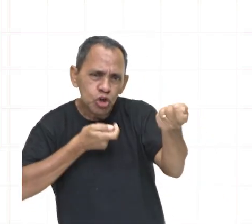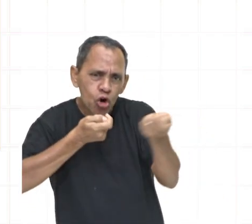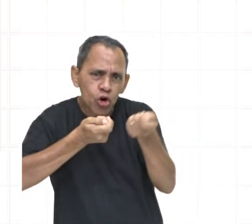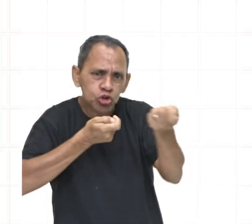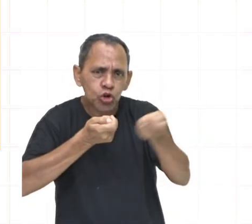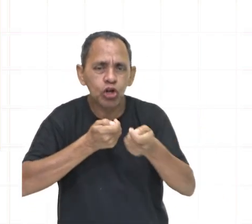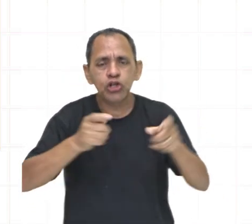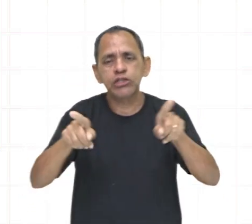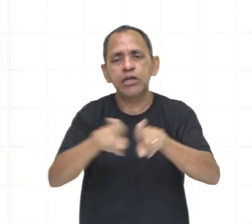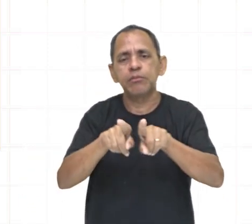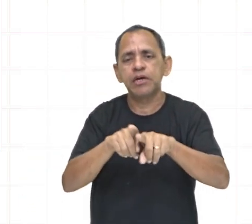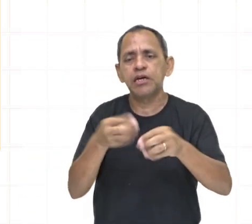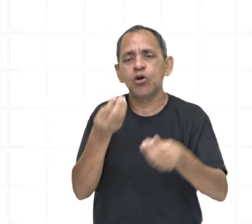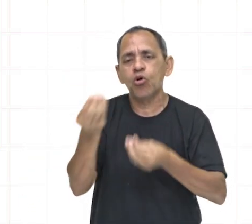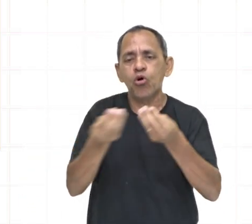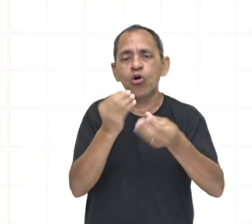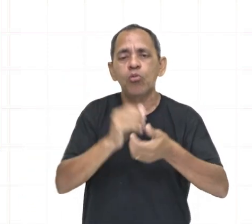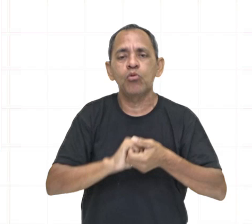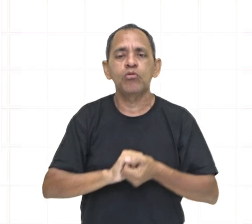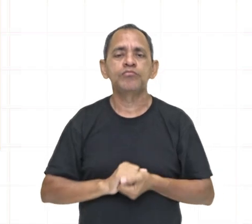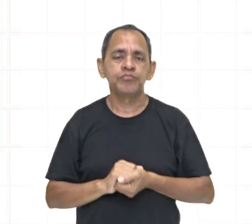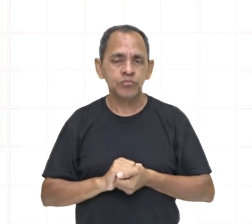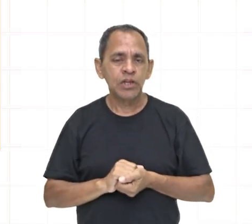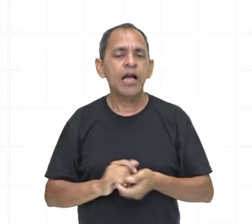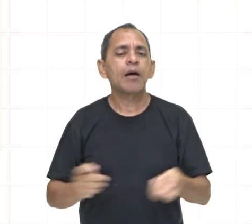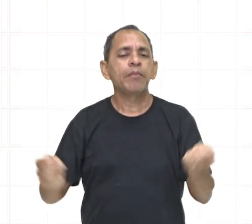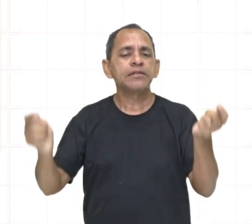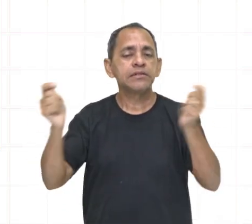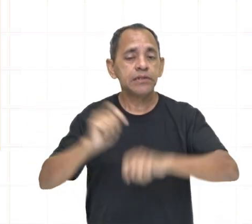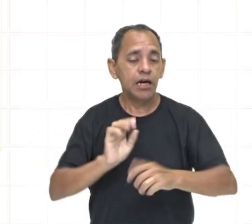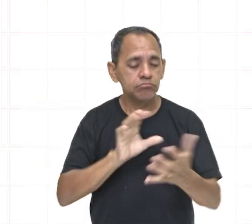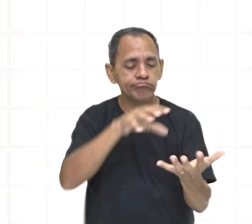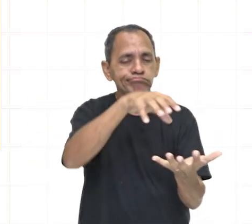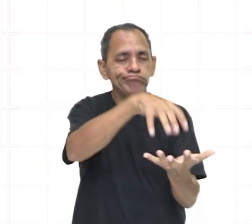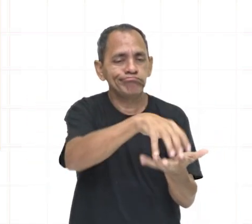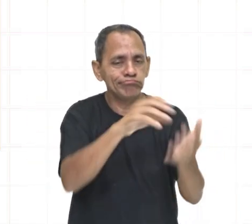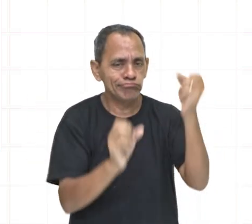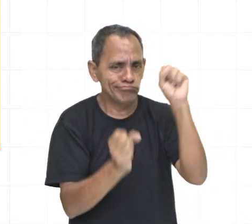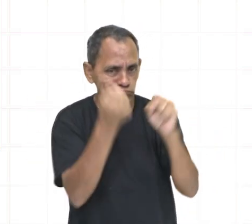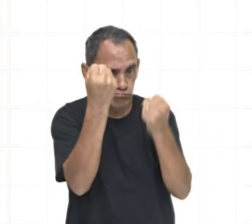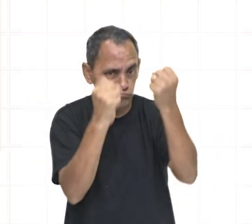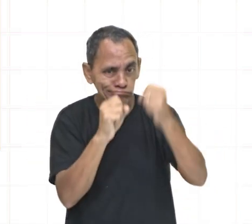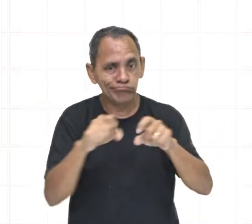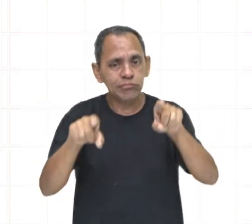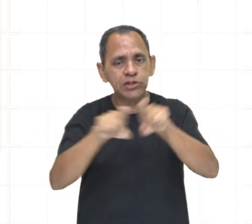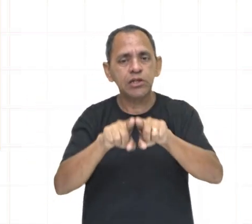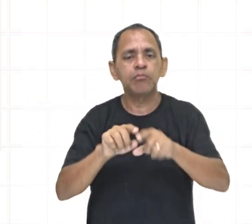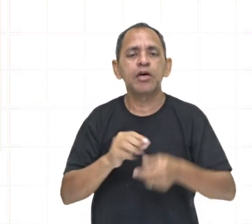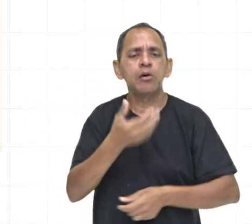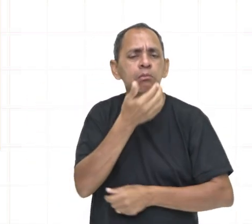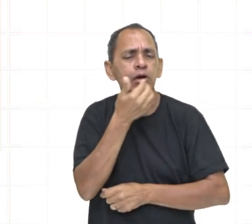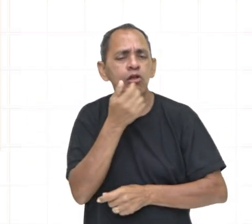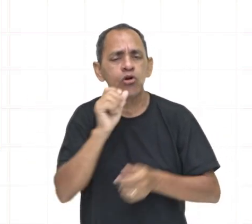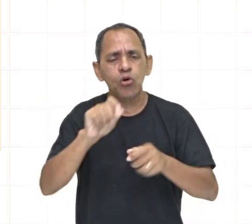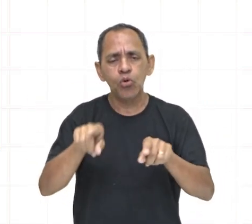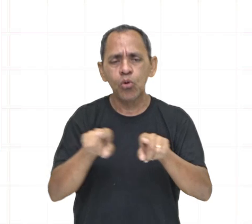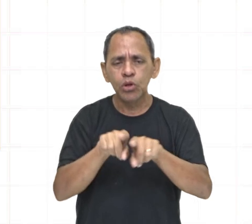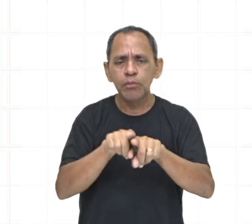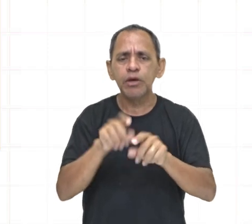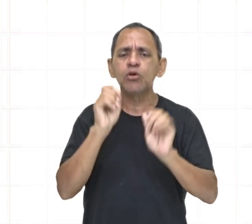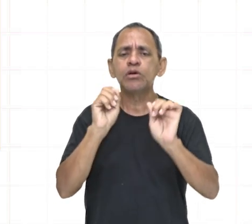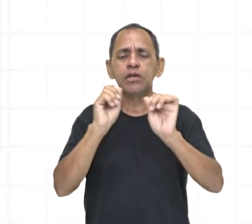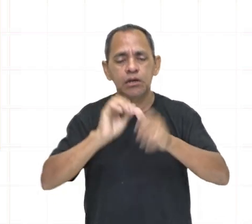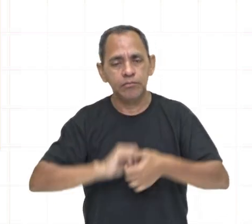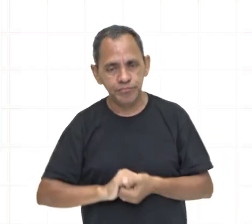as operações industriais em tempo real, e isso acabou o quê? Otimizando o desempenho